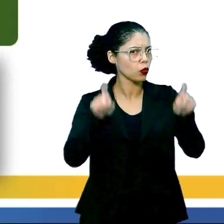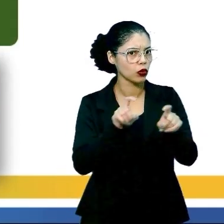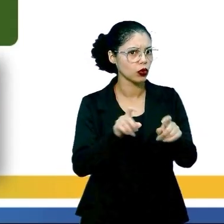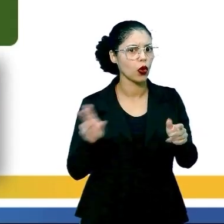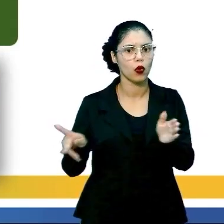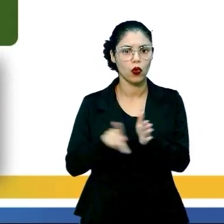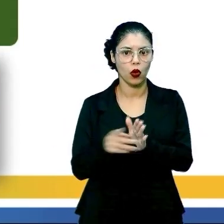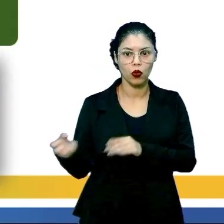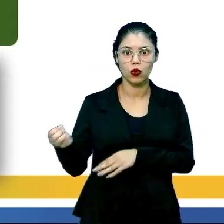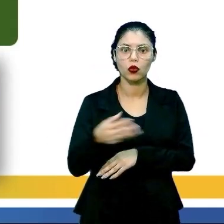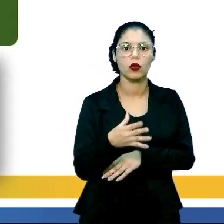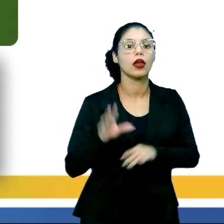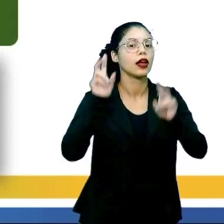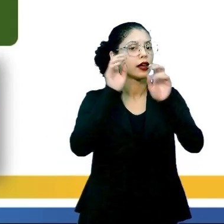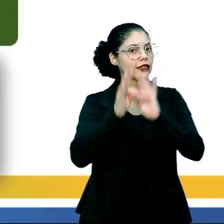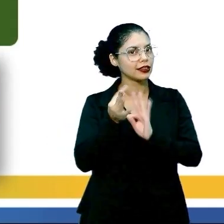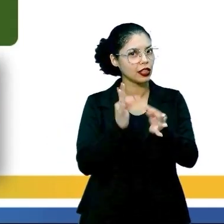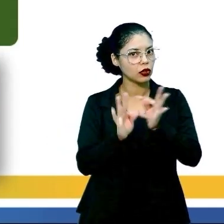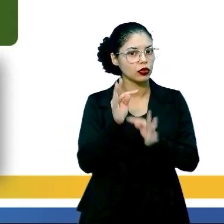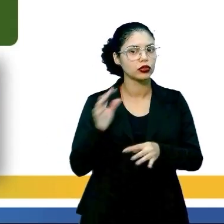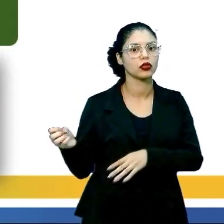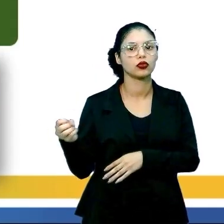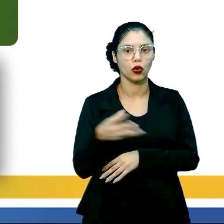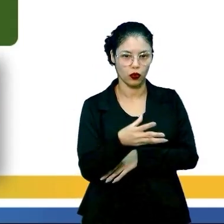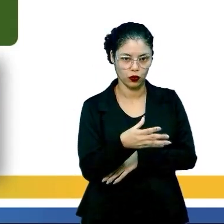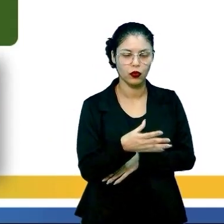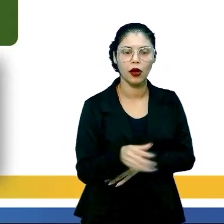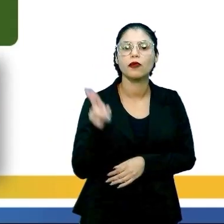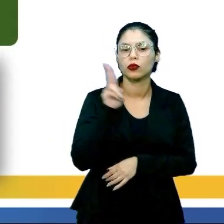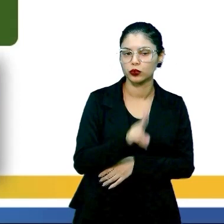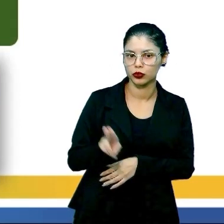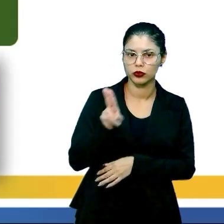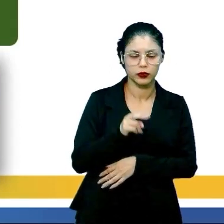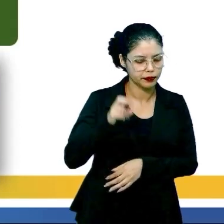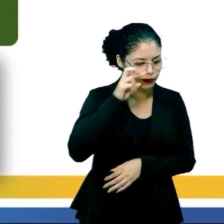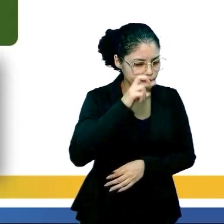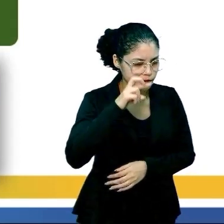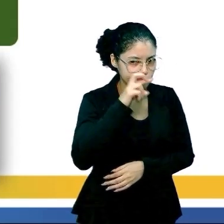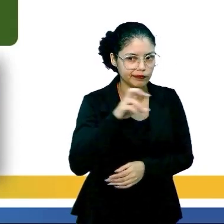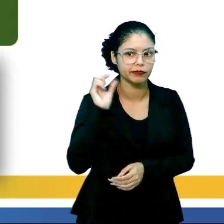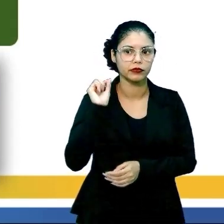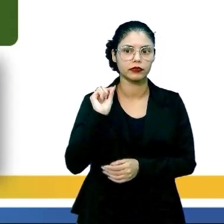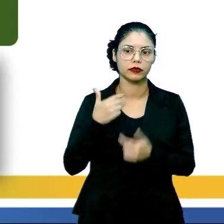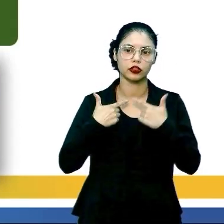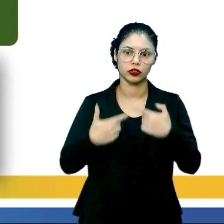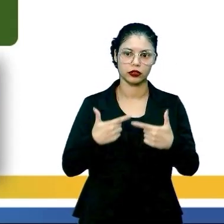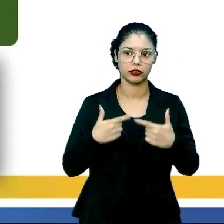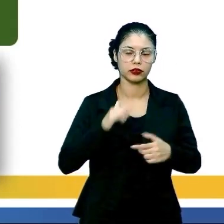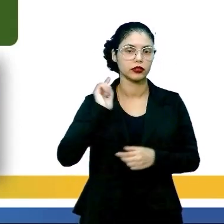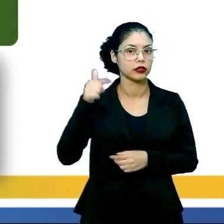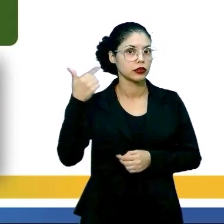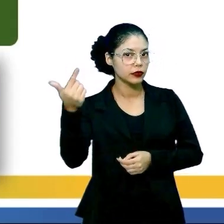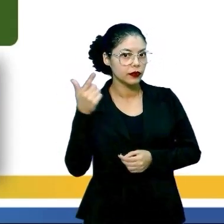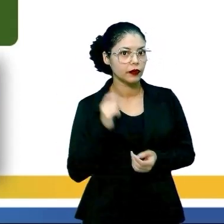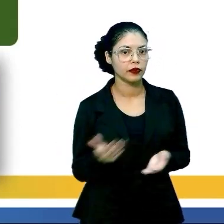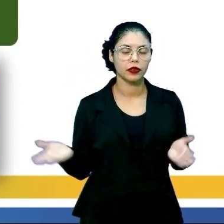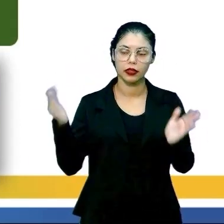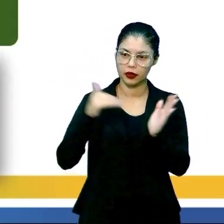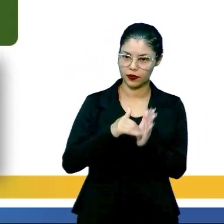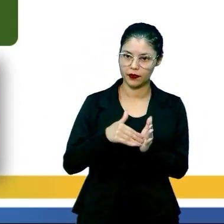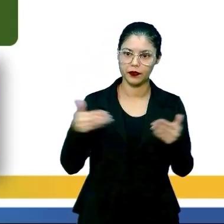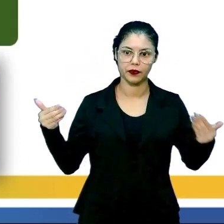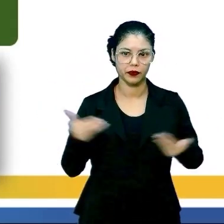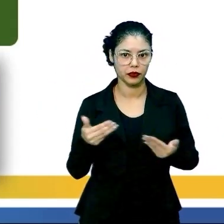Guerra Mundial. É uma tecnologia de informação que foi muito usada na espionagem de guerra. E de lá para cá, né,